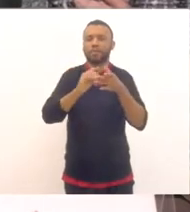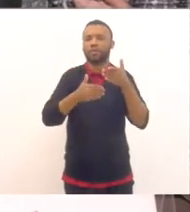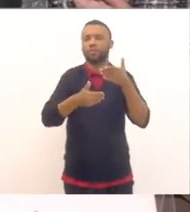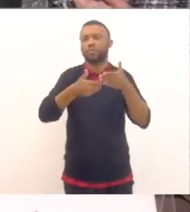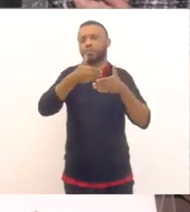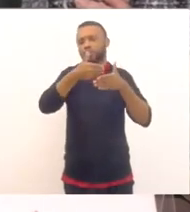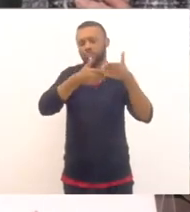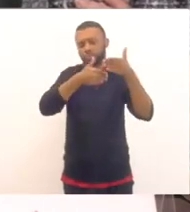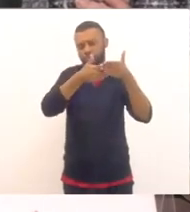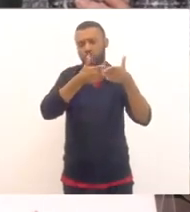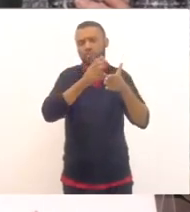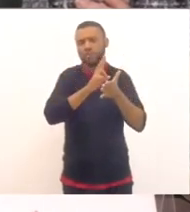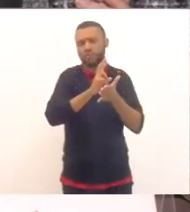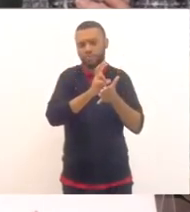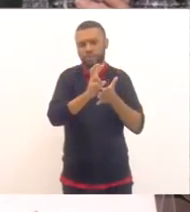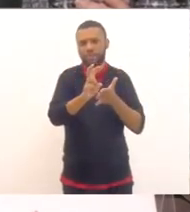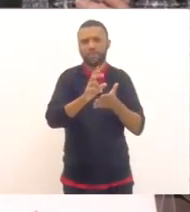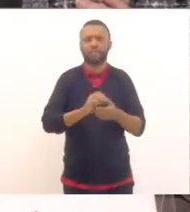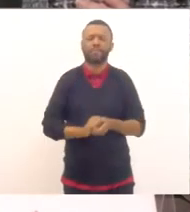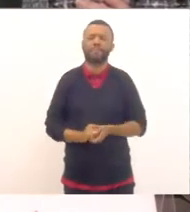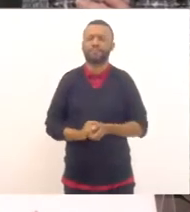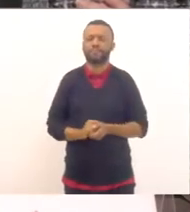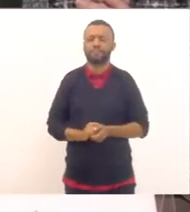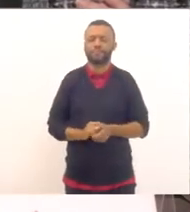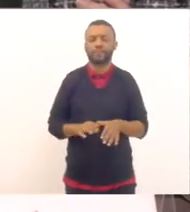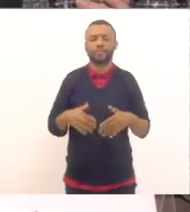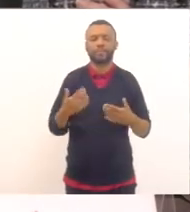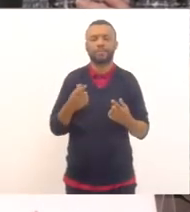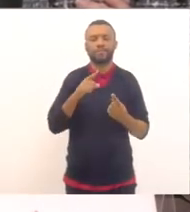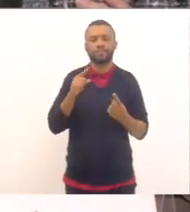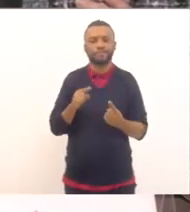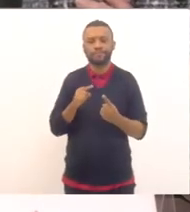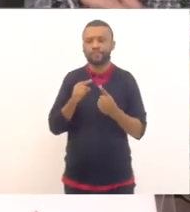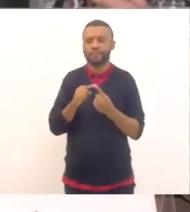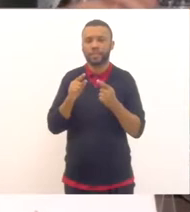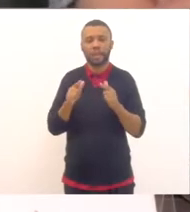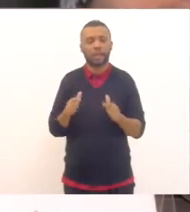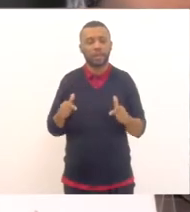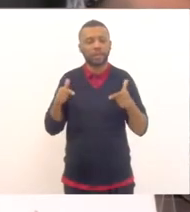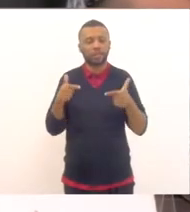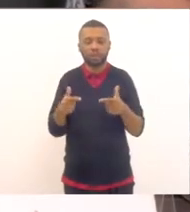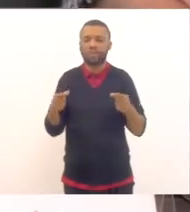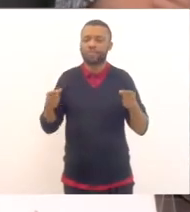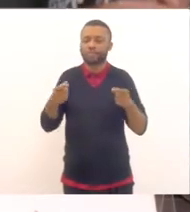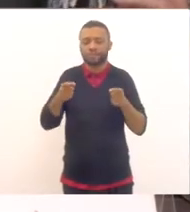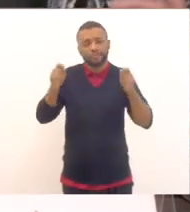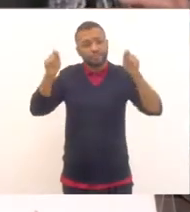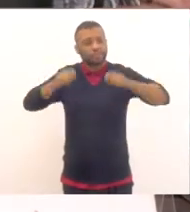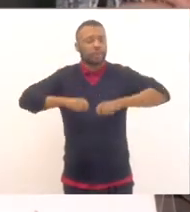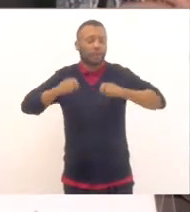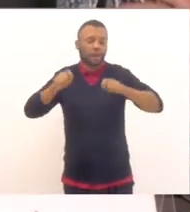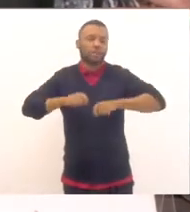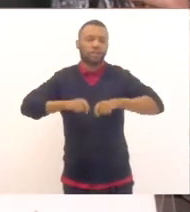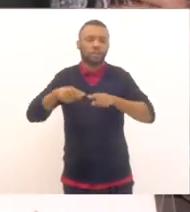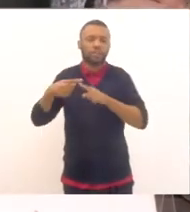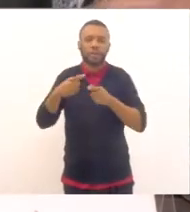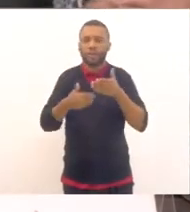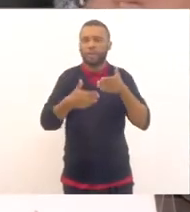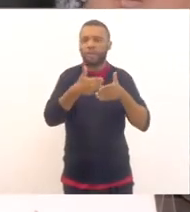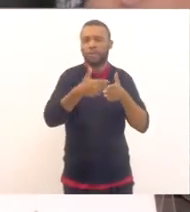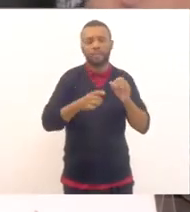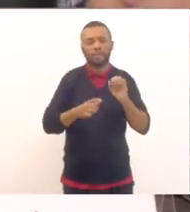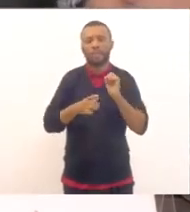muros da SuperVia nesse sentido eu acho que as operações são válidas e fechando já dá uma